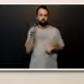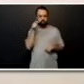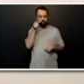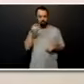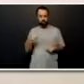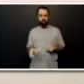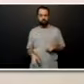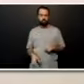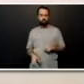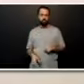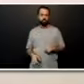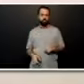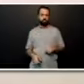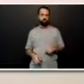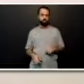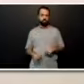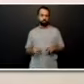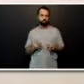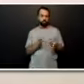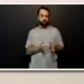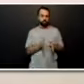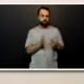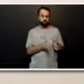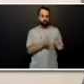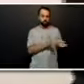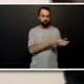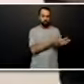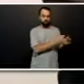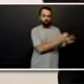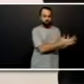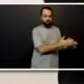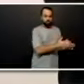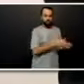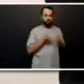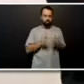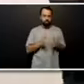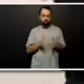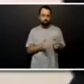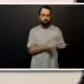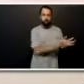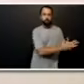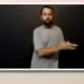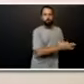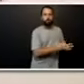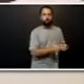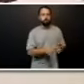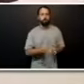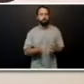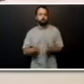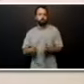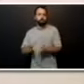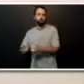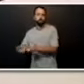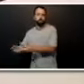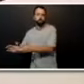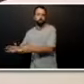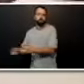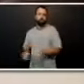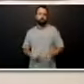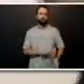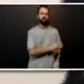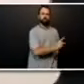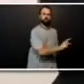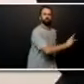Observe que eles formam uma sequência, começando no negativo, lá no